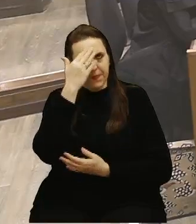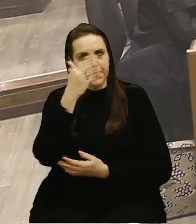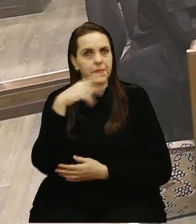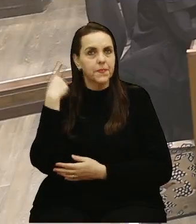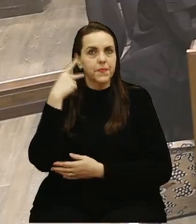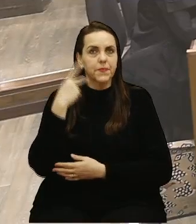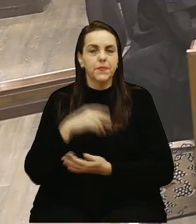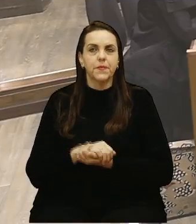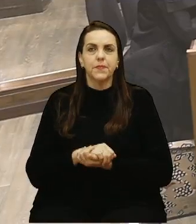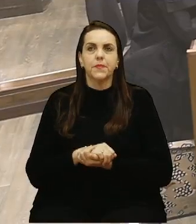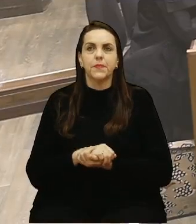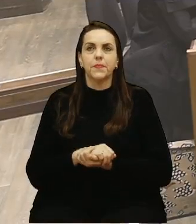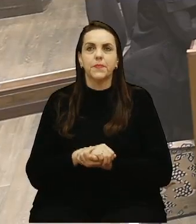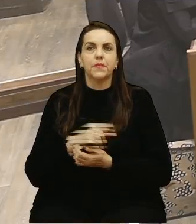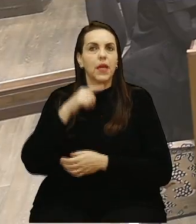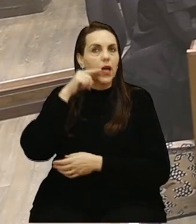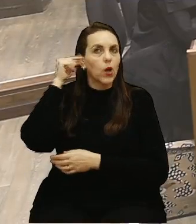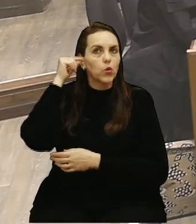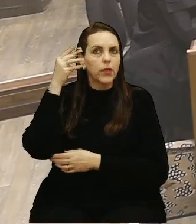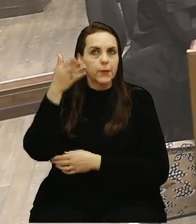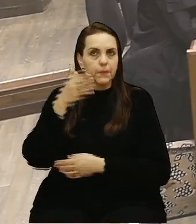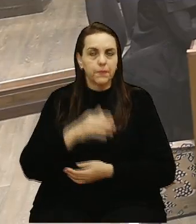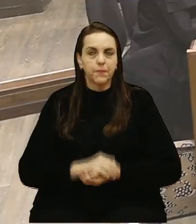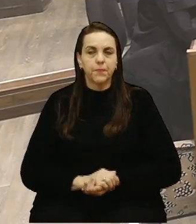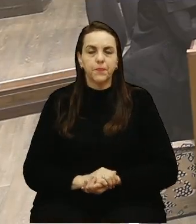Vereador Aldonei Machado.